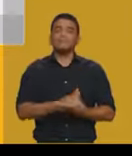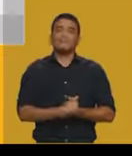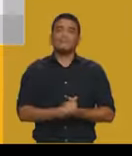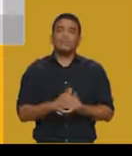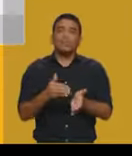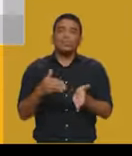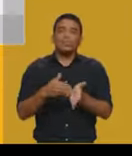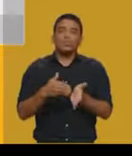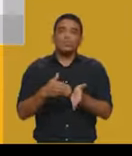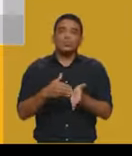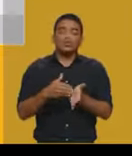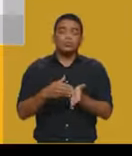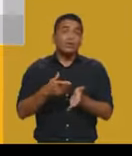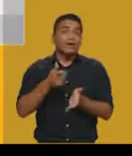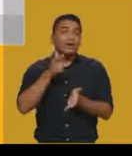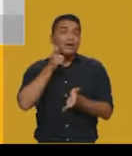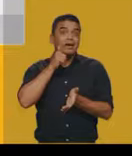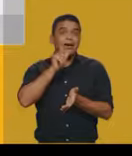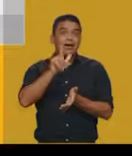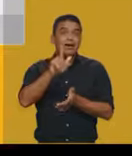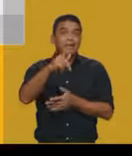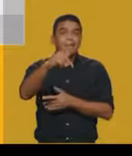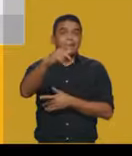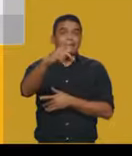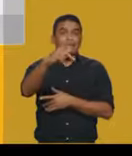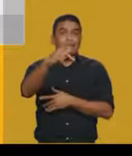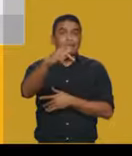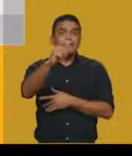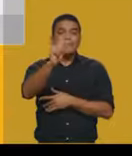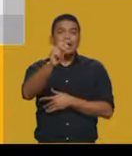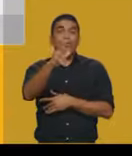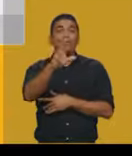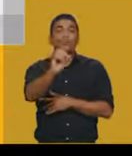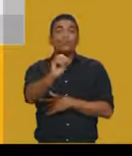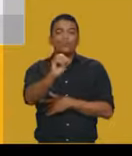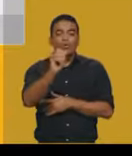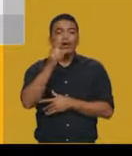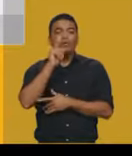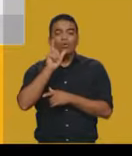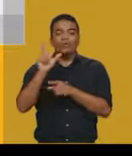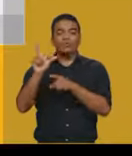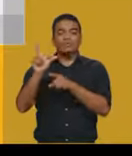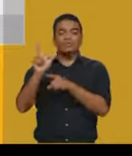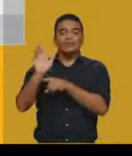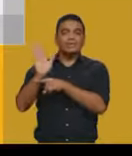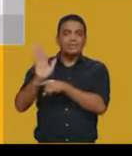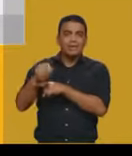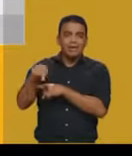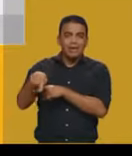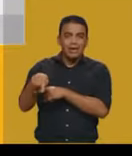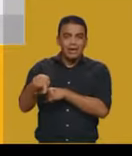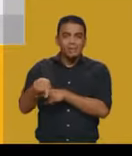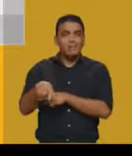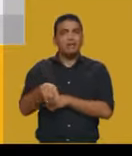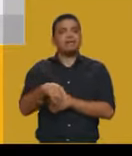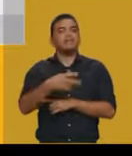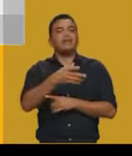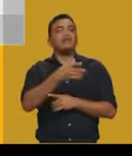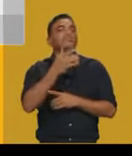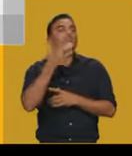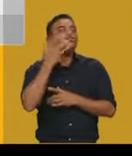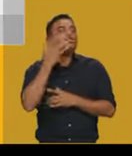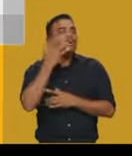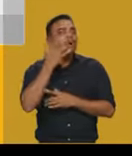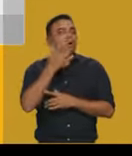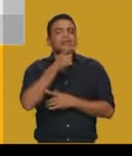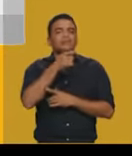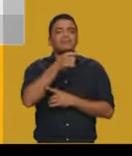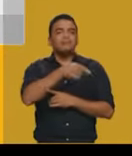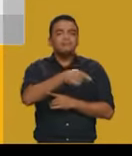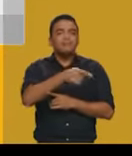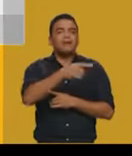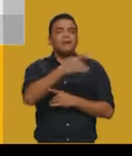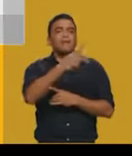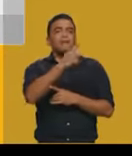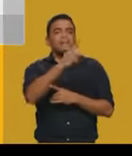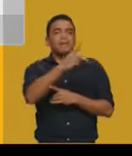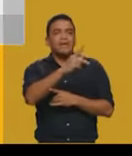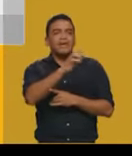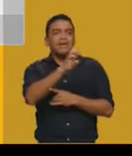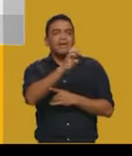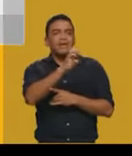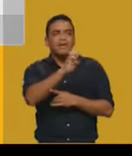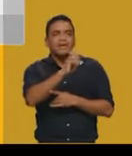o Paulo ganhou o ingresso do cinema. Então, quem vai para o teatro? Ou o Pedro, ou a Vera, ou a Camila. Repara que